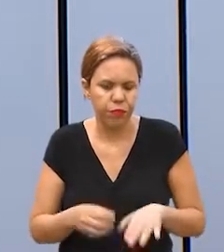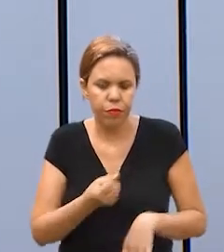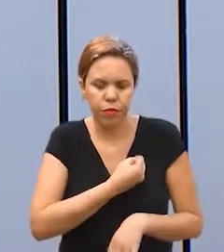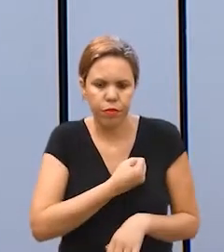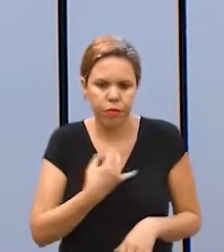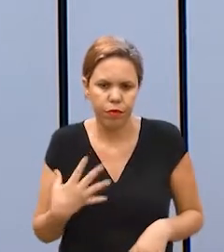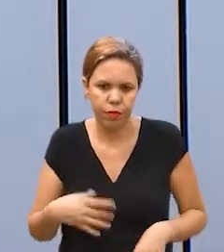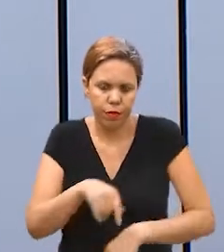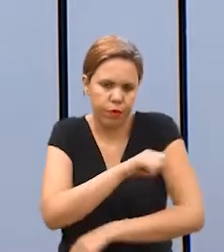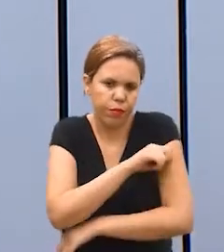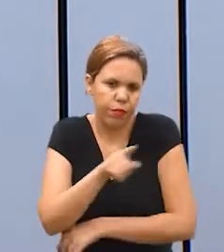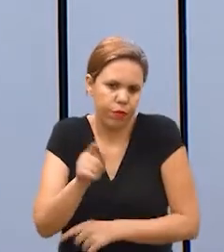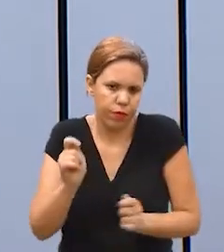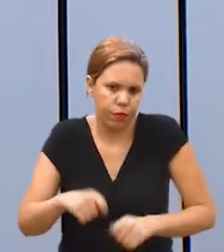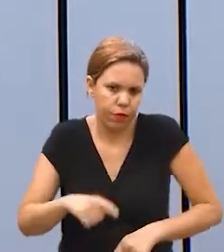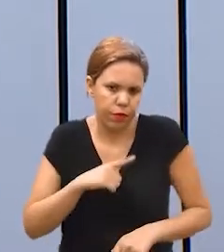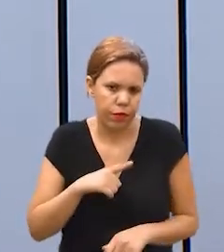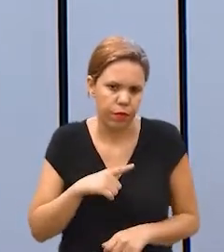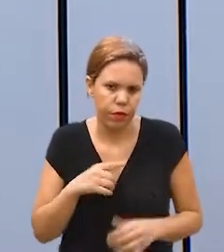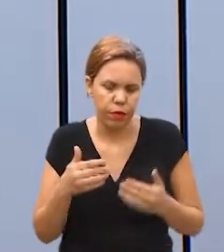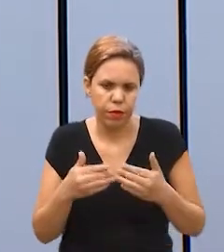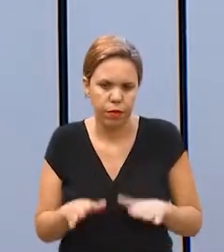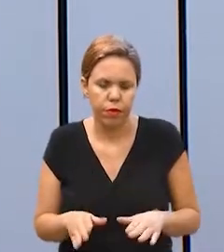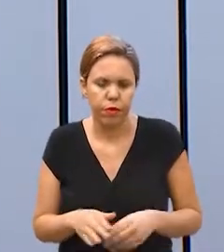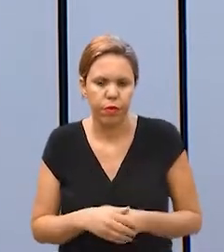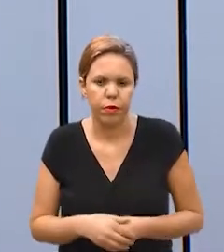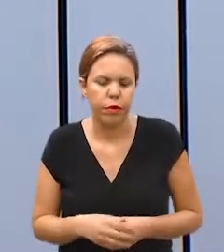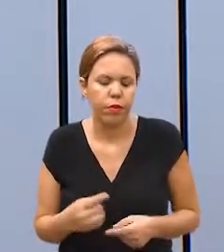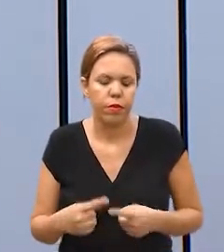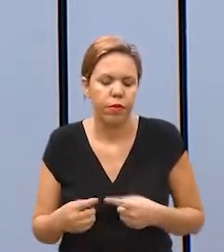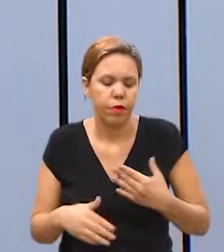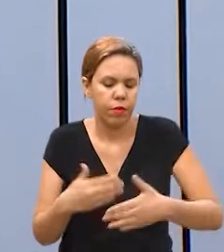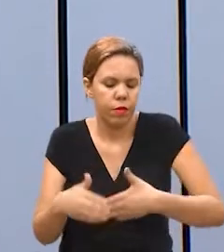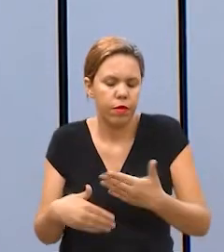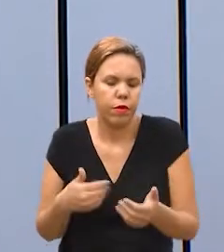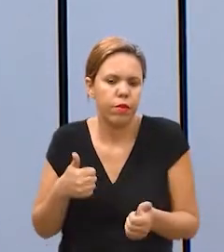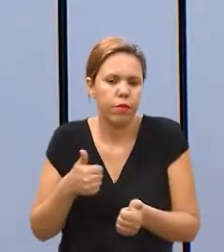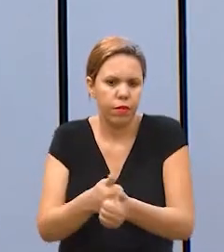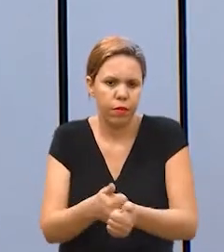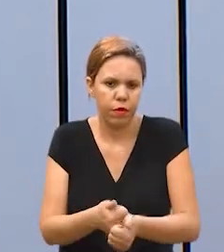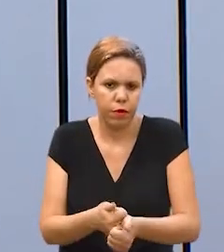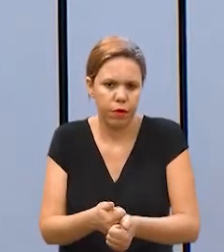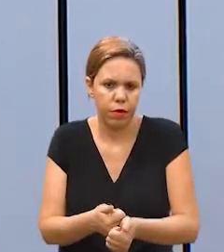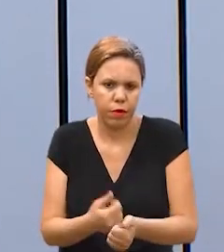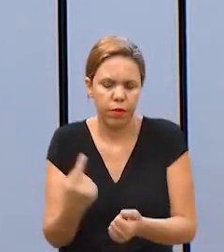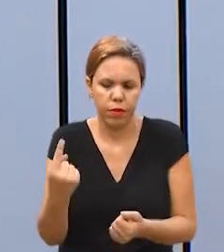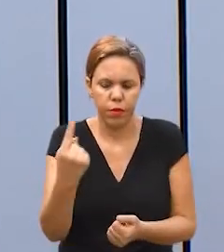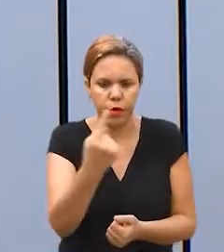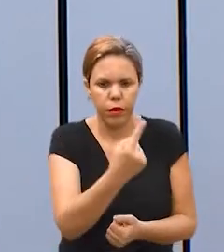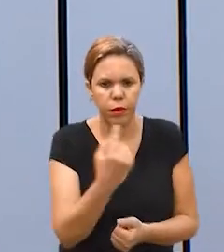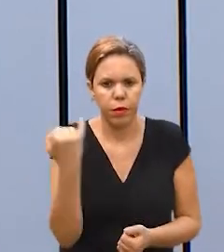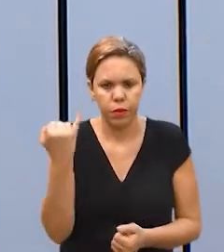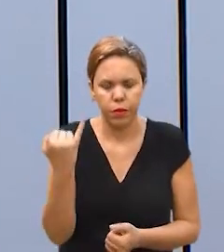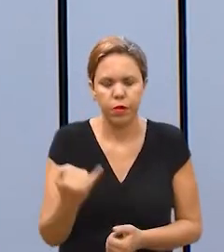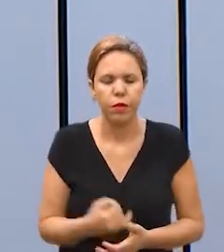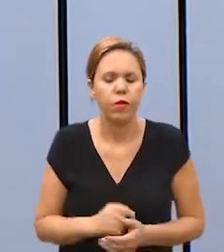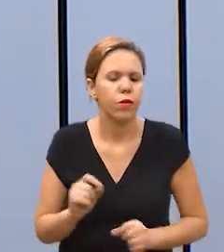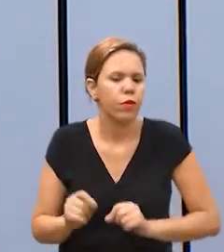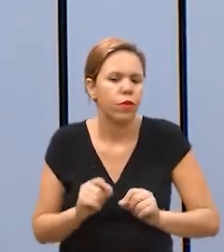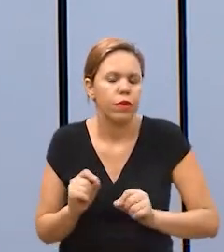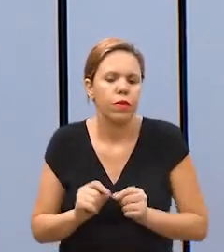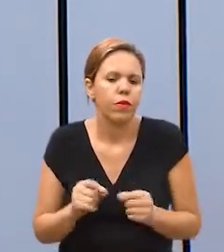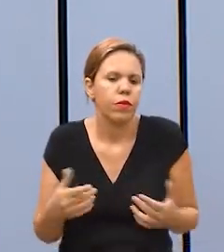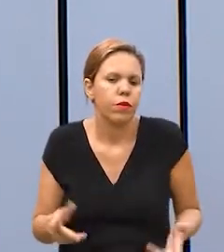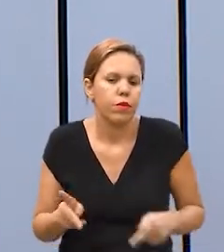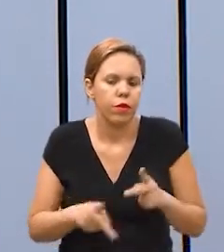o número de alunos, você poderia ter inclusive a reabertura, porque esse processo de acompanhamento individual é muito importante. O